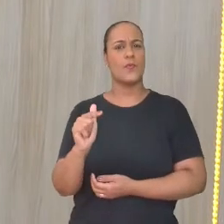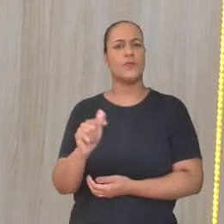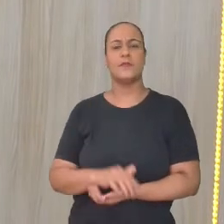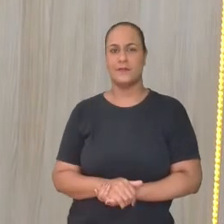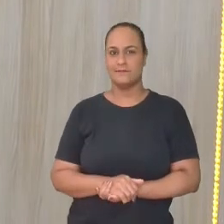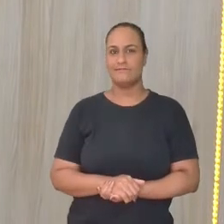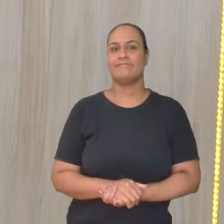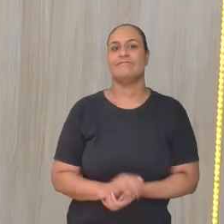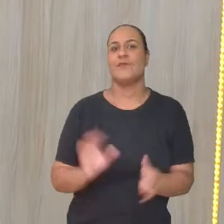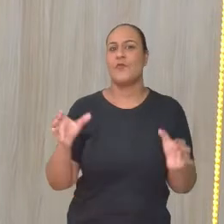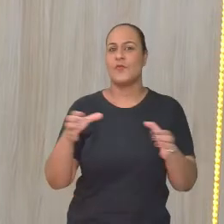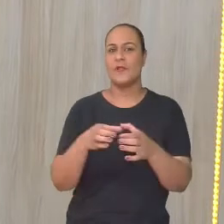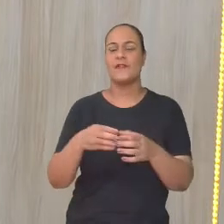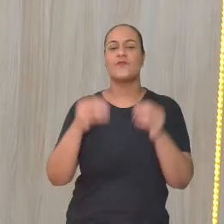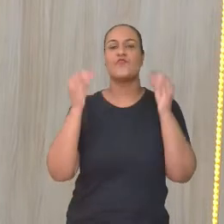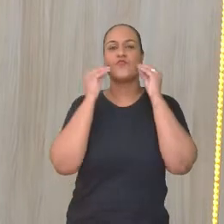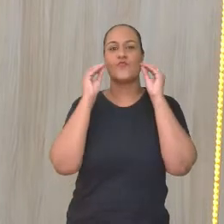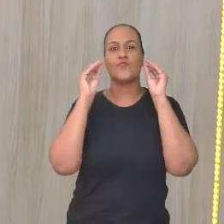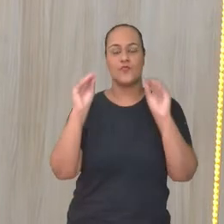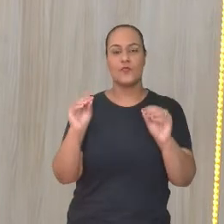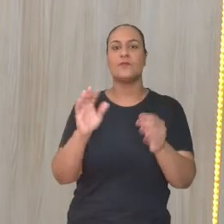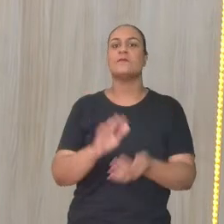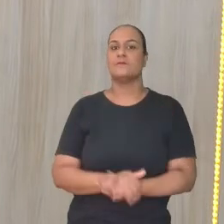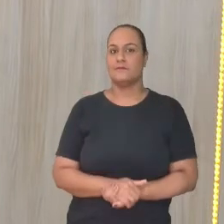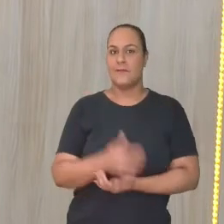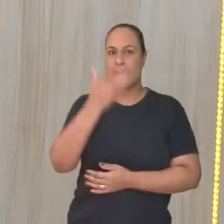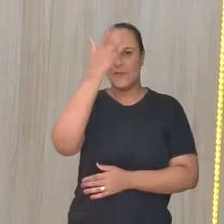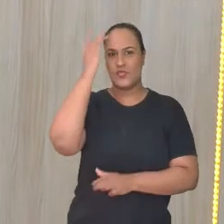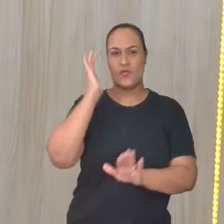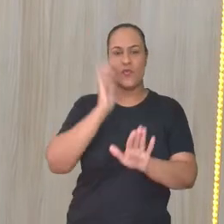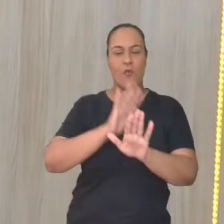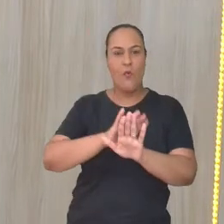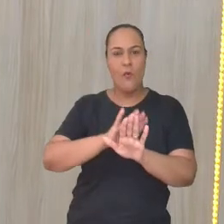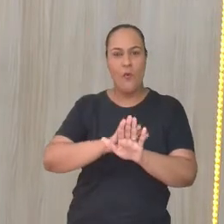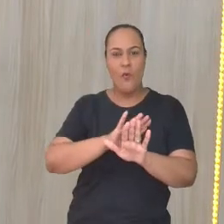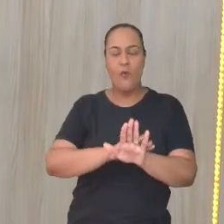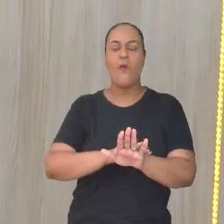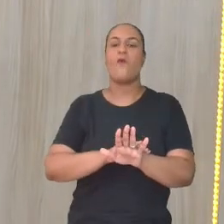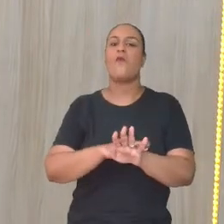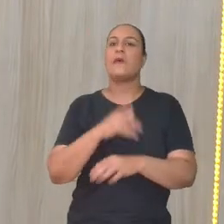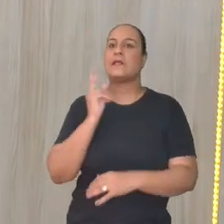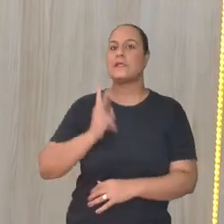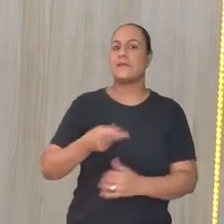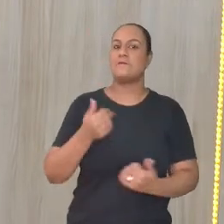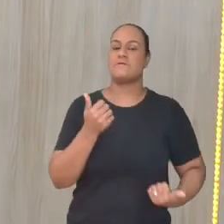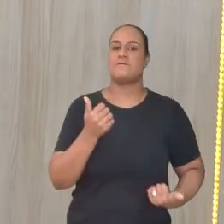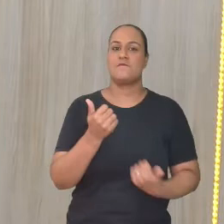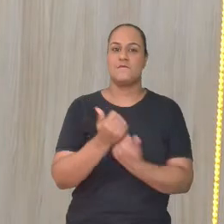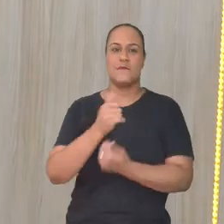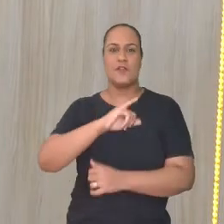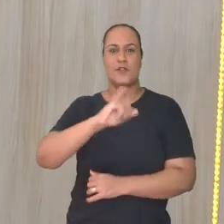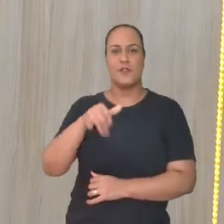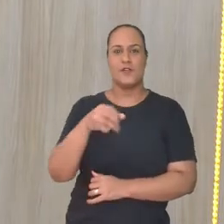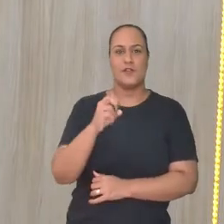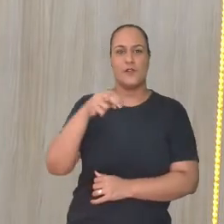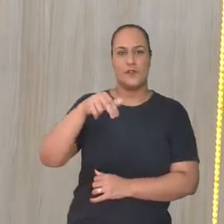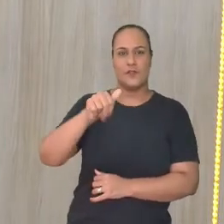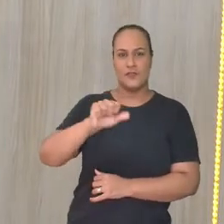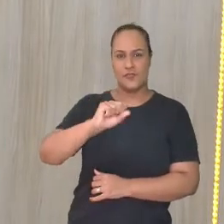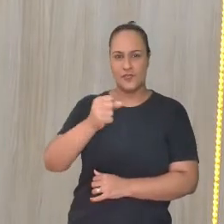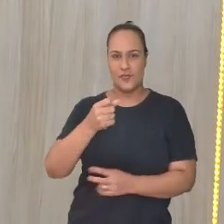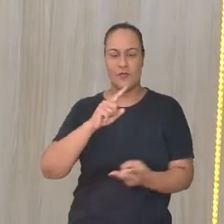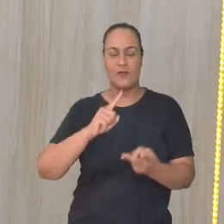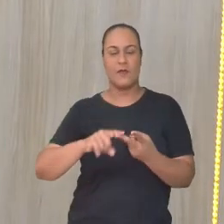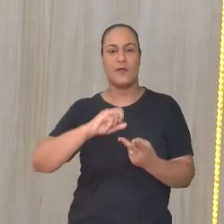mandar um beijo é a galera da produção, que sempre nos apoia aqui, Jonas,